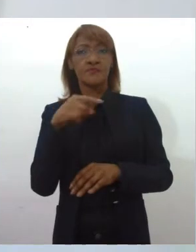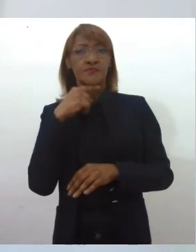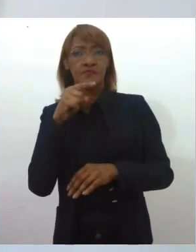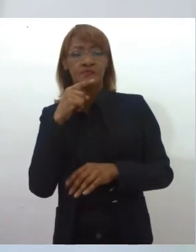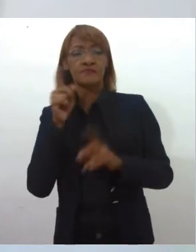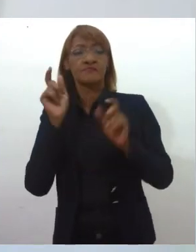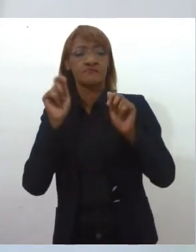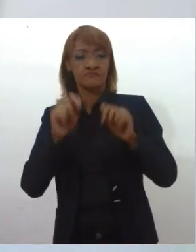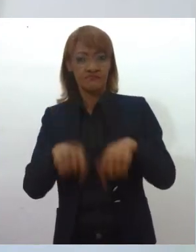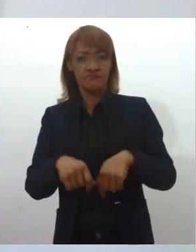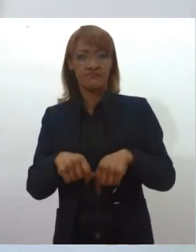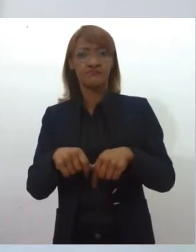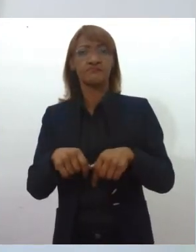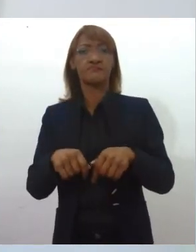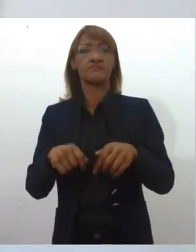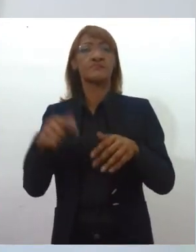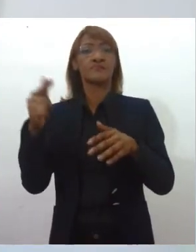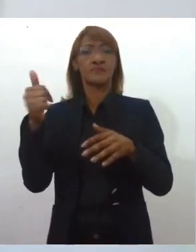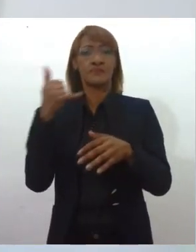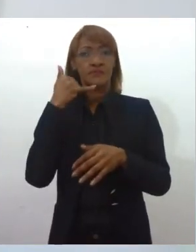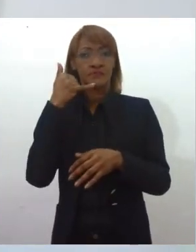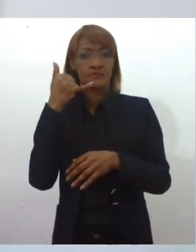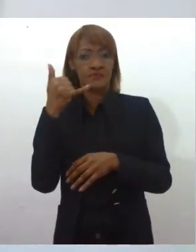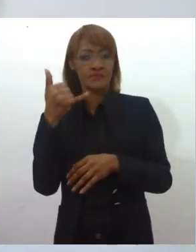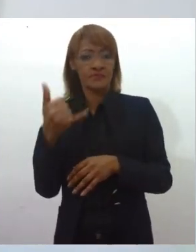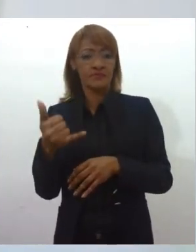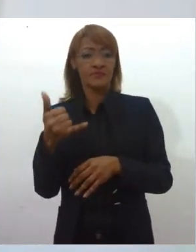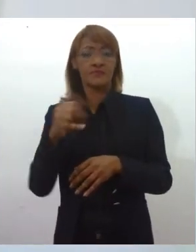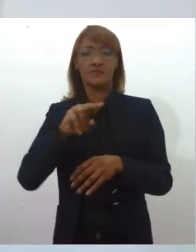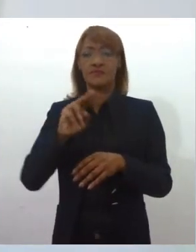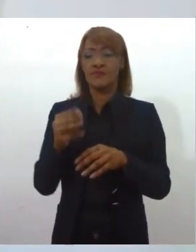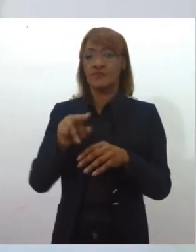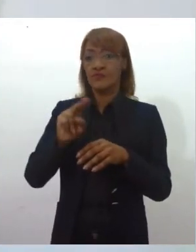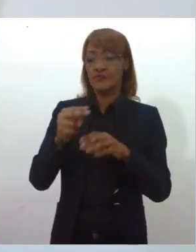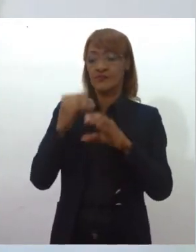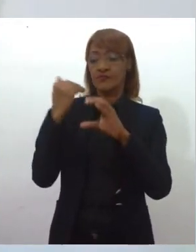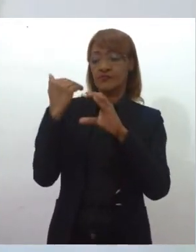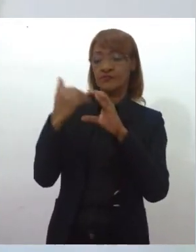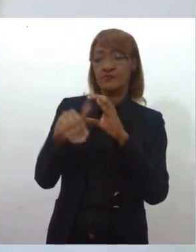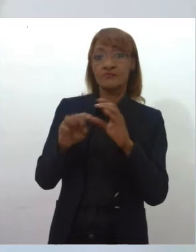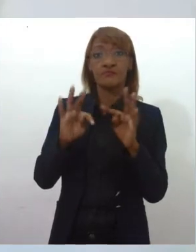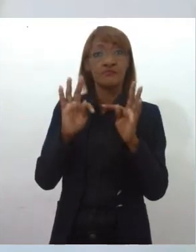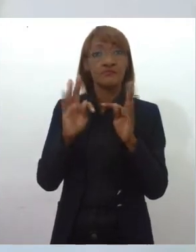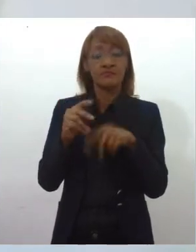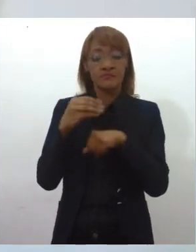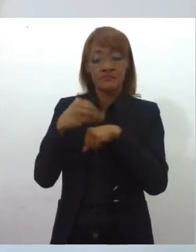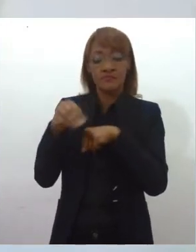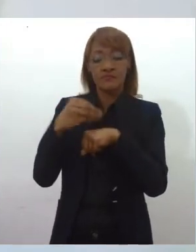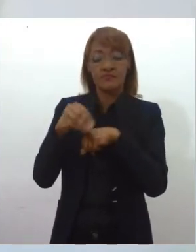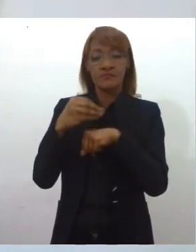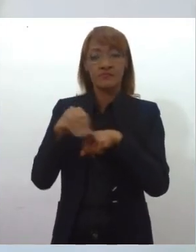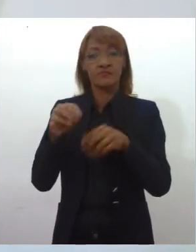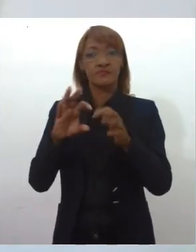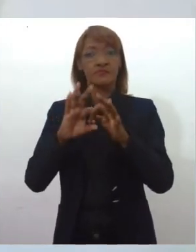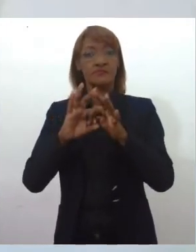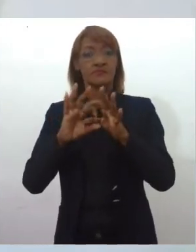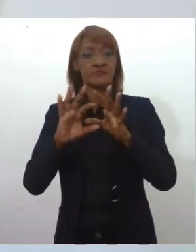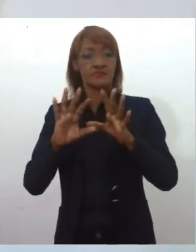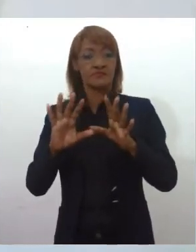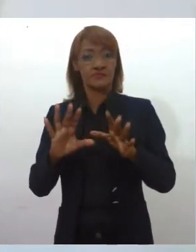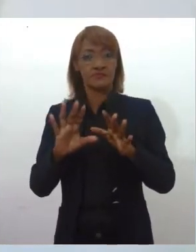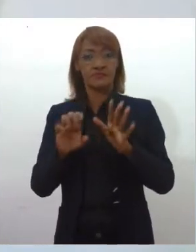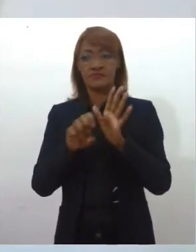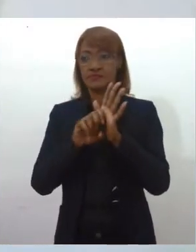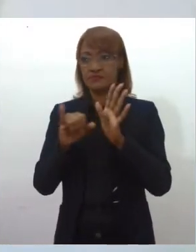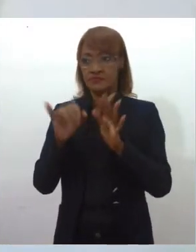pessoal, podem entrar em contato com a FAPTEC, por telefone, por e-mail, todas as informações estão disponíveis dos nossos editais,